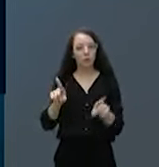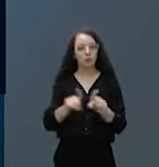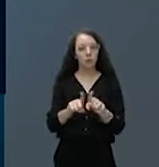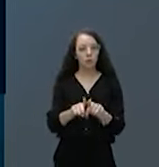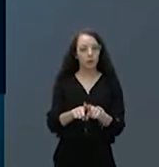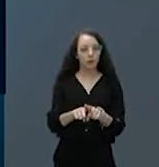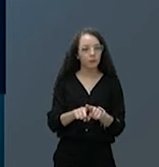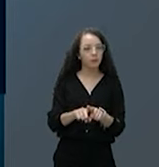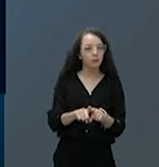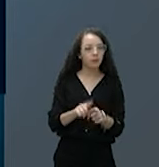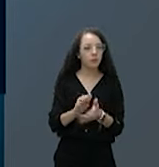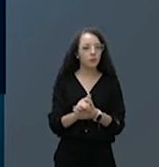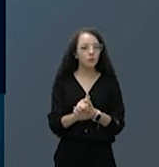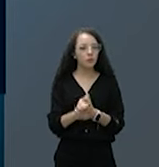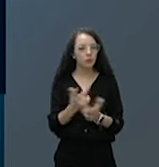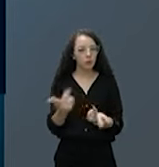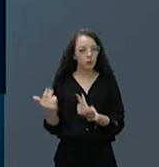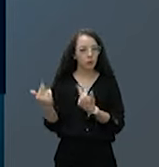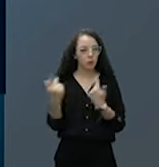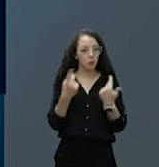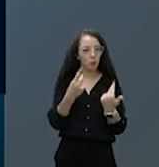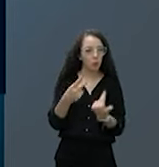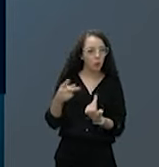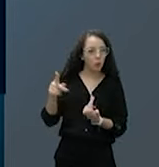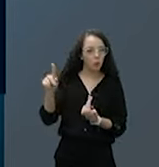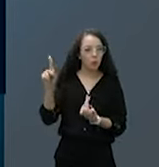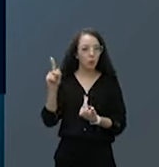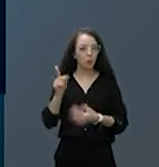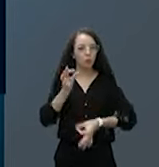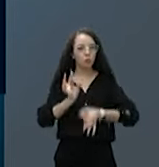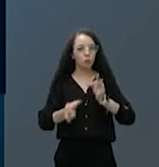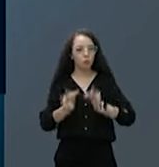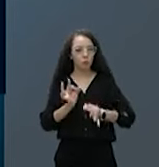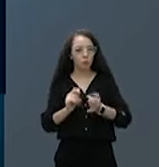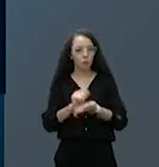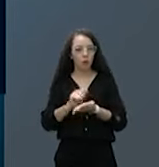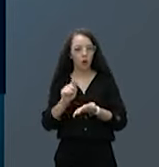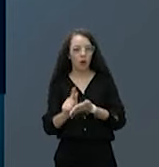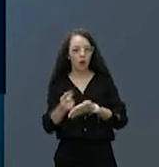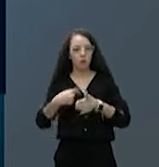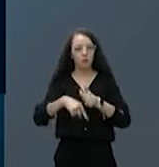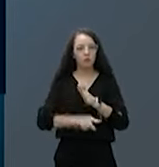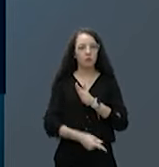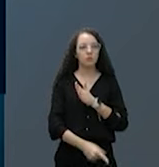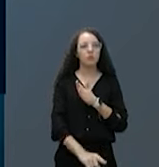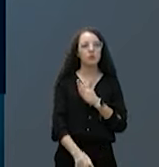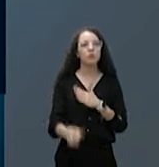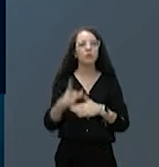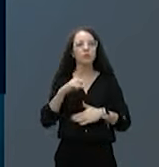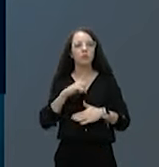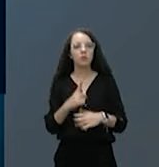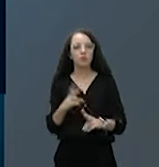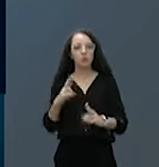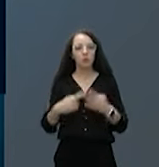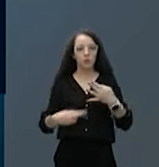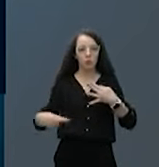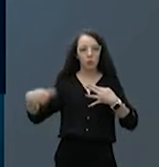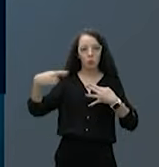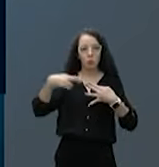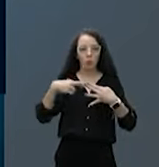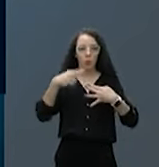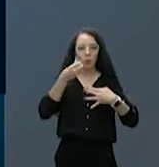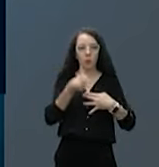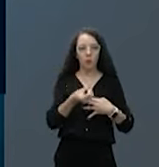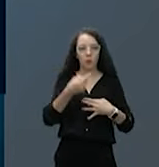Excelência, em julgamento, o agravo interno, os embargos de divergência em recurso especial